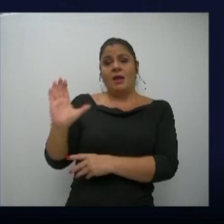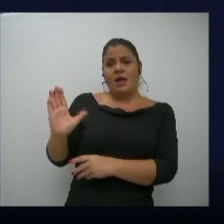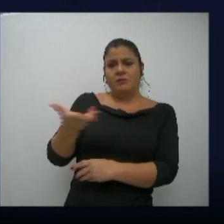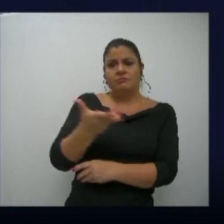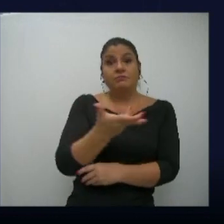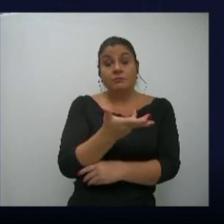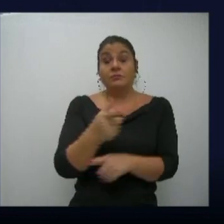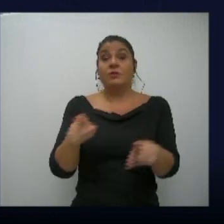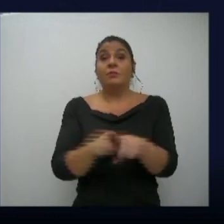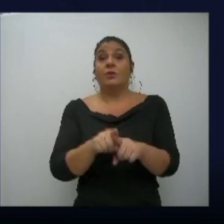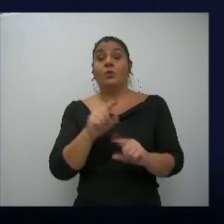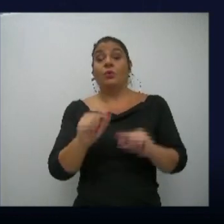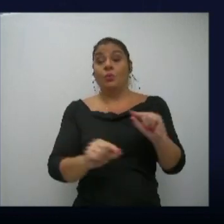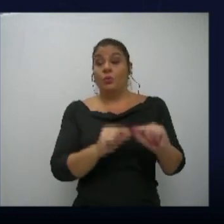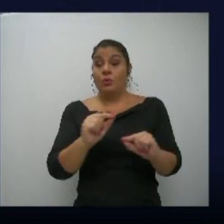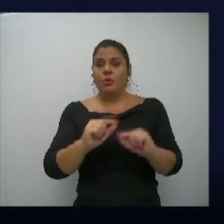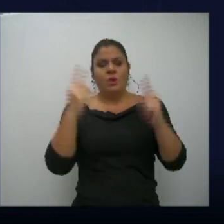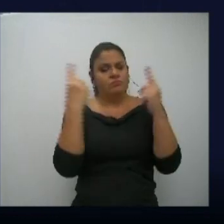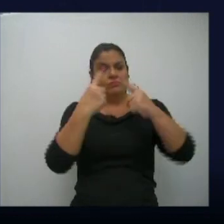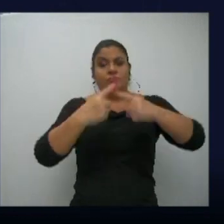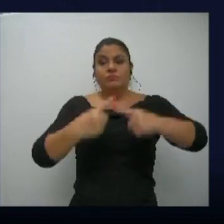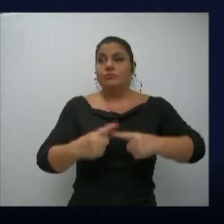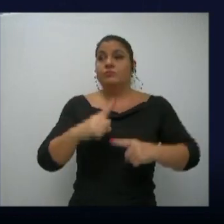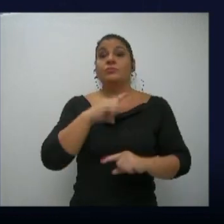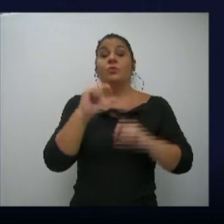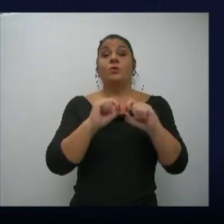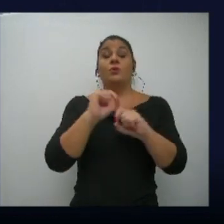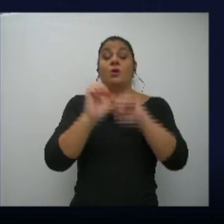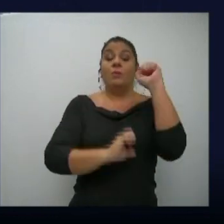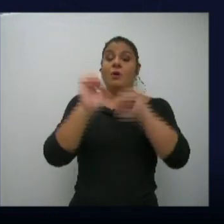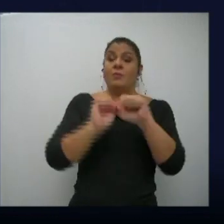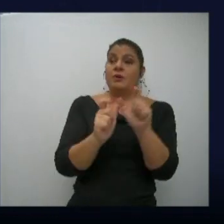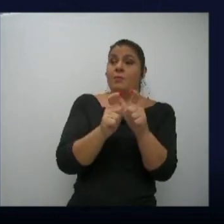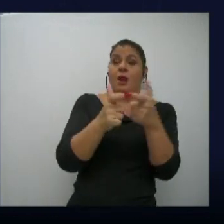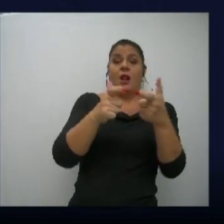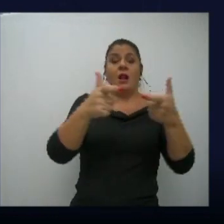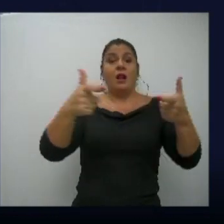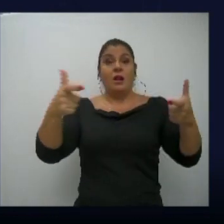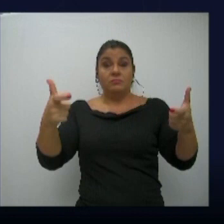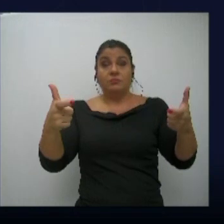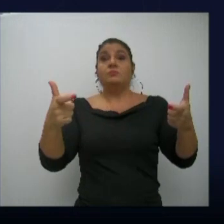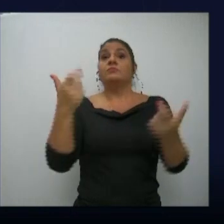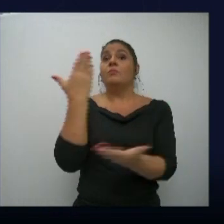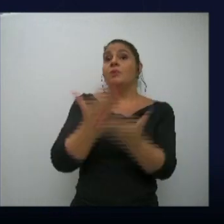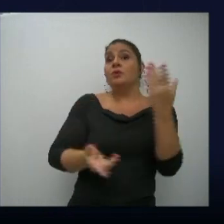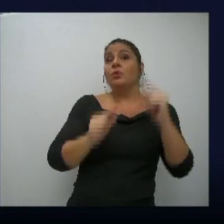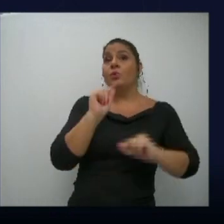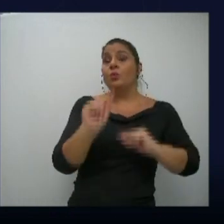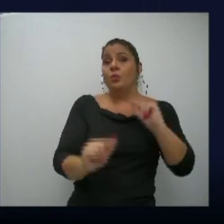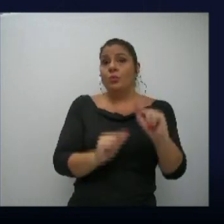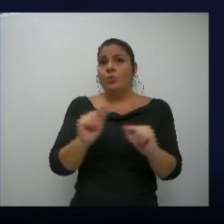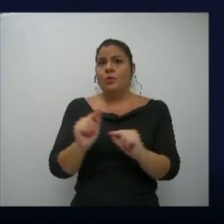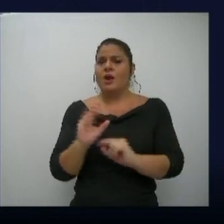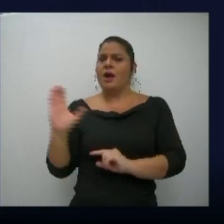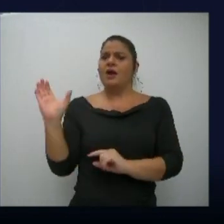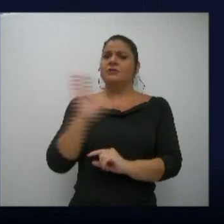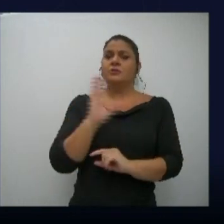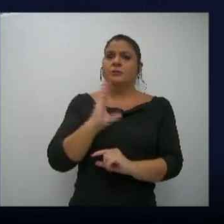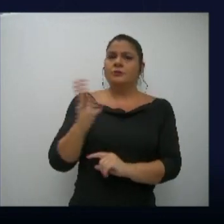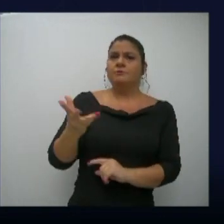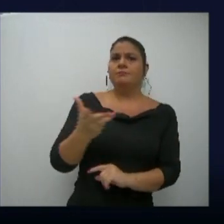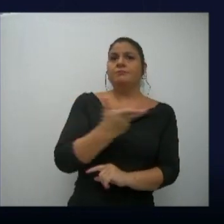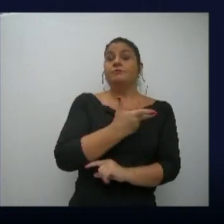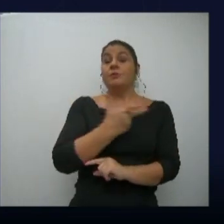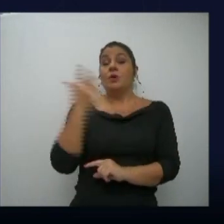né direitinho que tinha um desafio de você tem uma empresa que vai crescendo ao longo do tempo que você vai perder um pouco a agilidade que